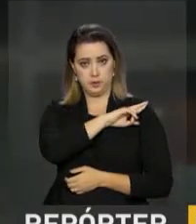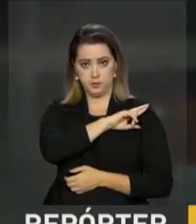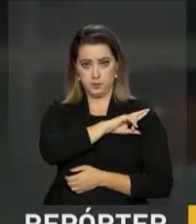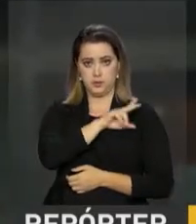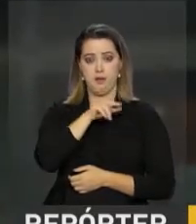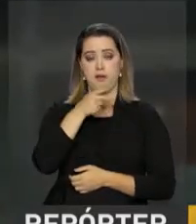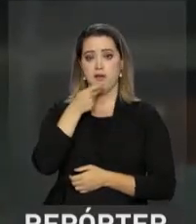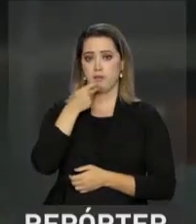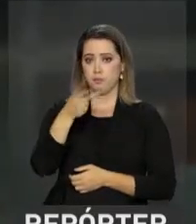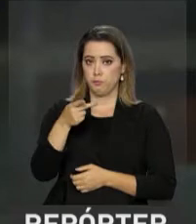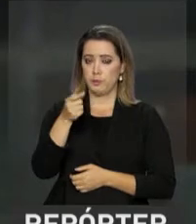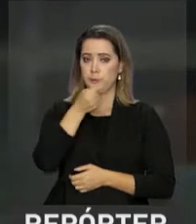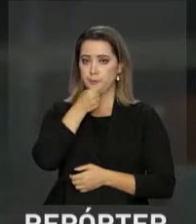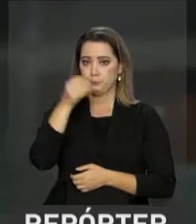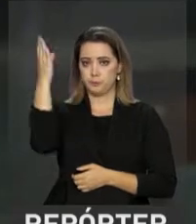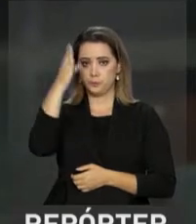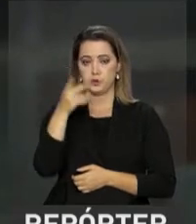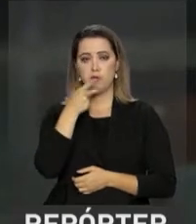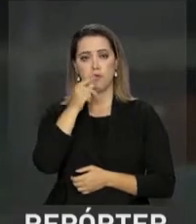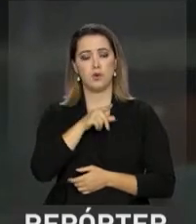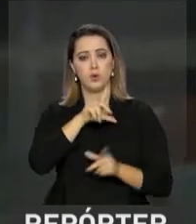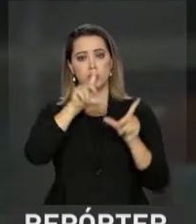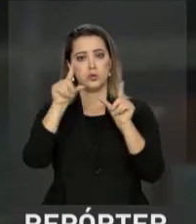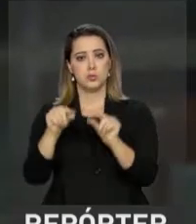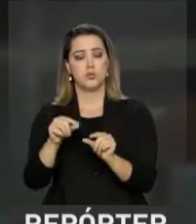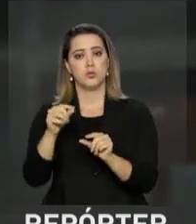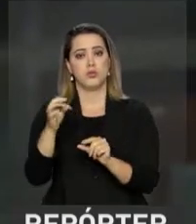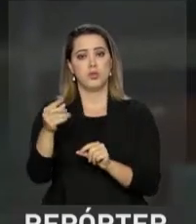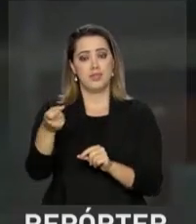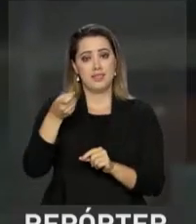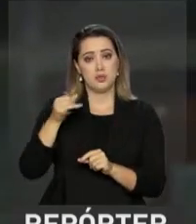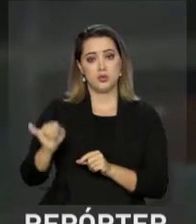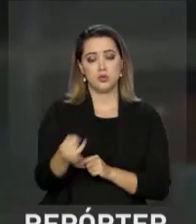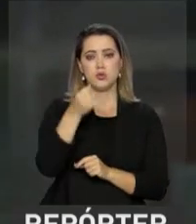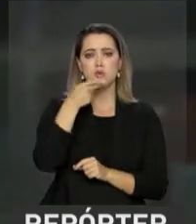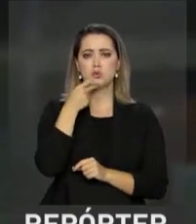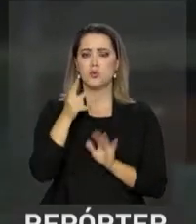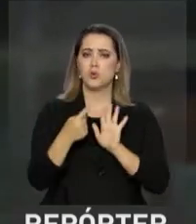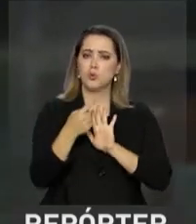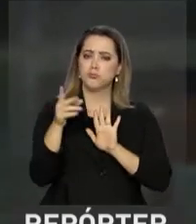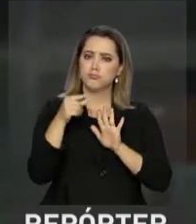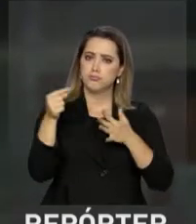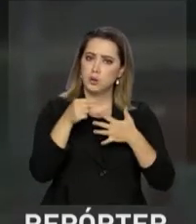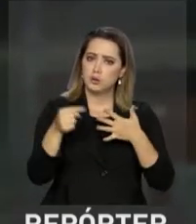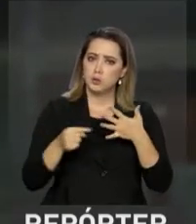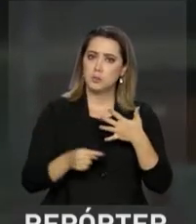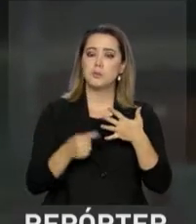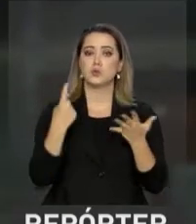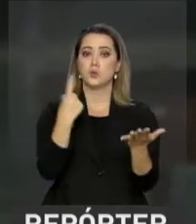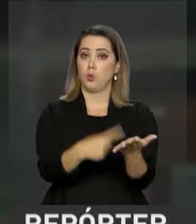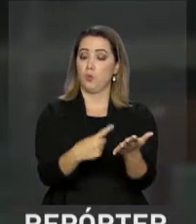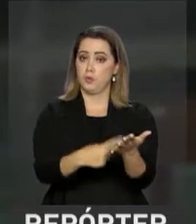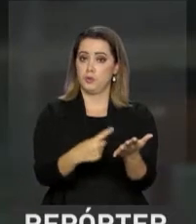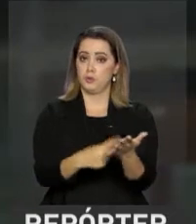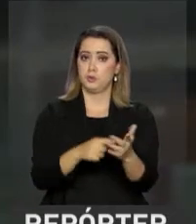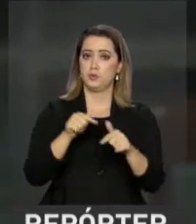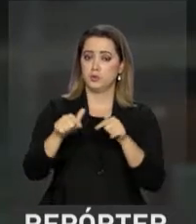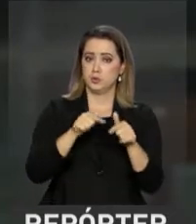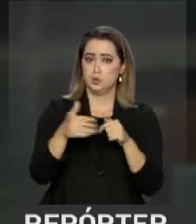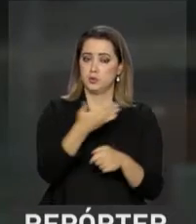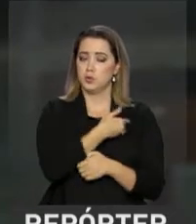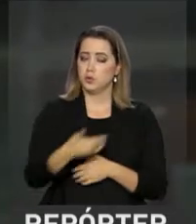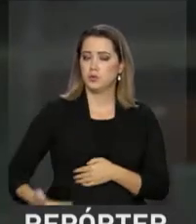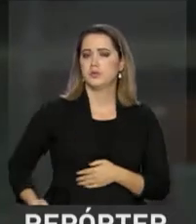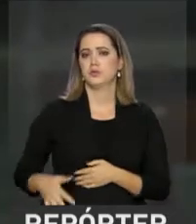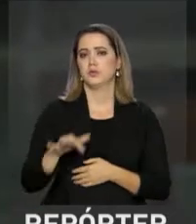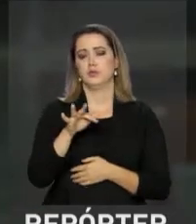afirmou que a redução da taxa de juros reflete o acerto do conjunto de medidas tomadas pelo governo do presidente michel temer para